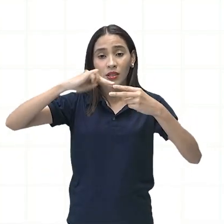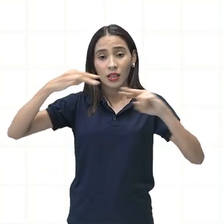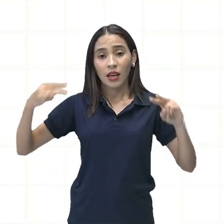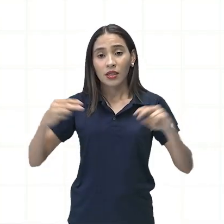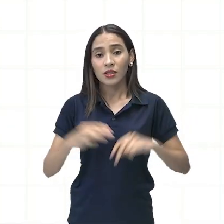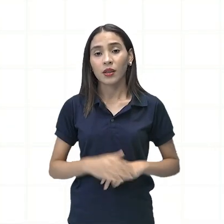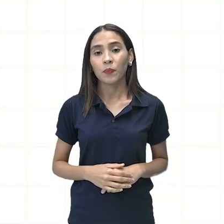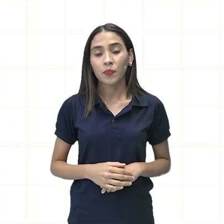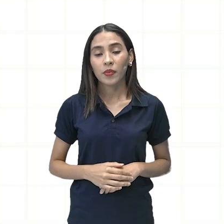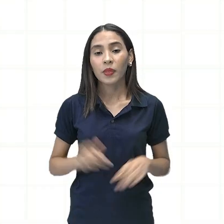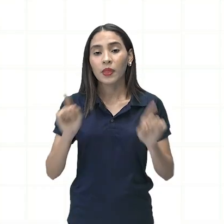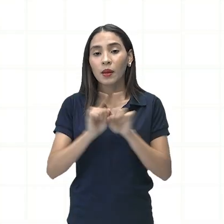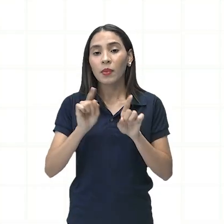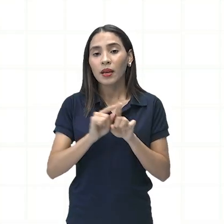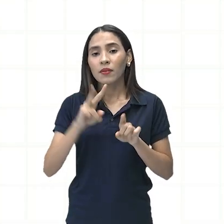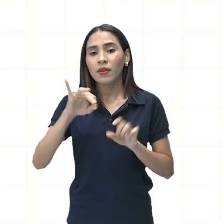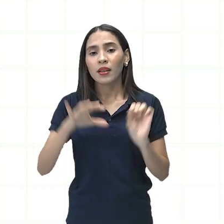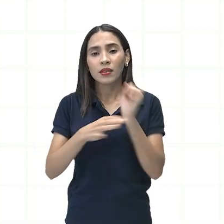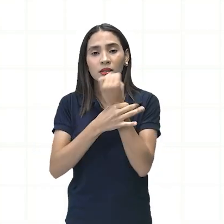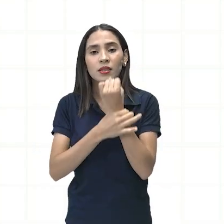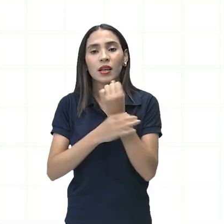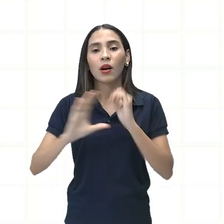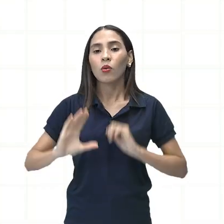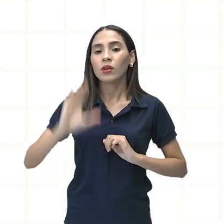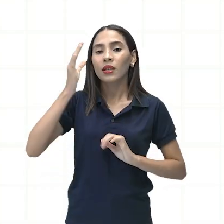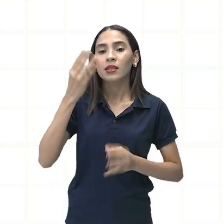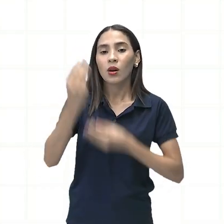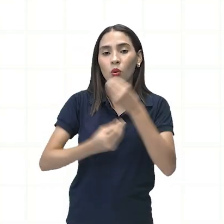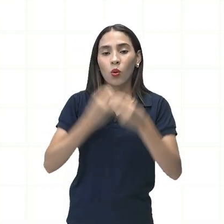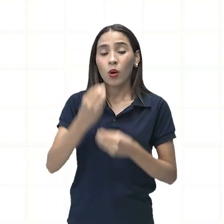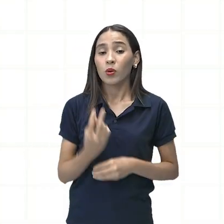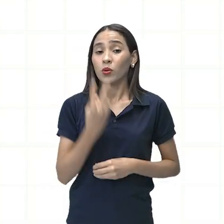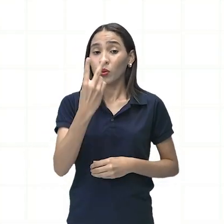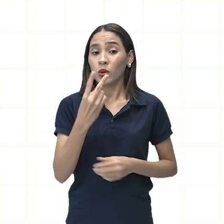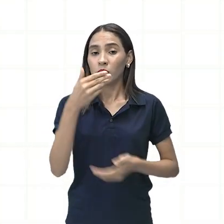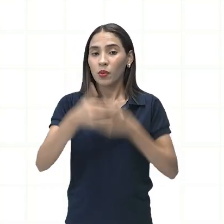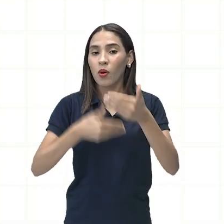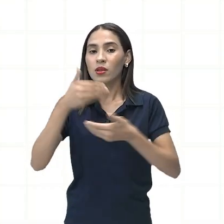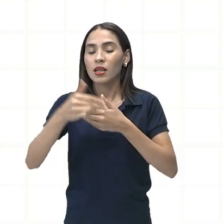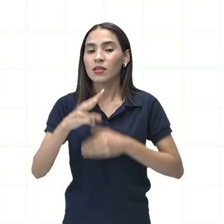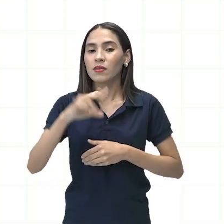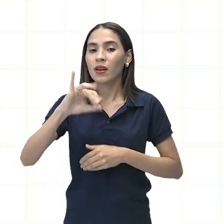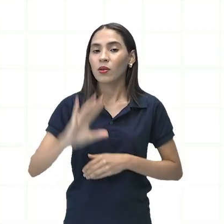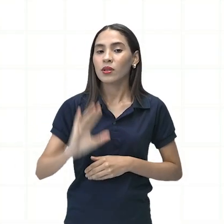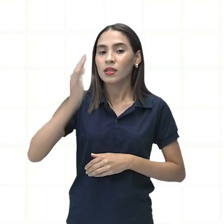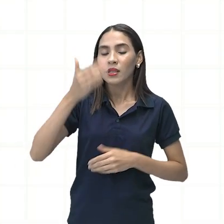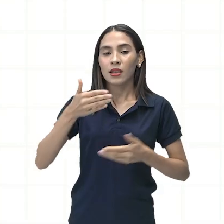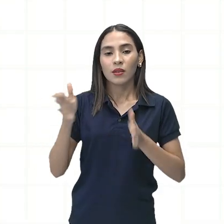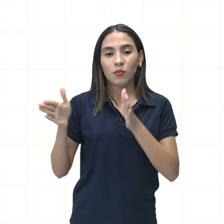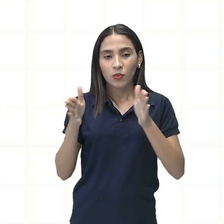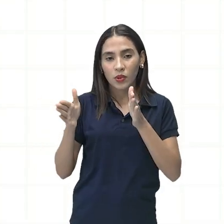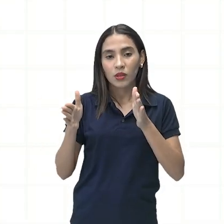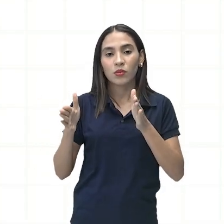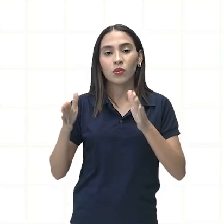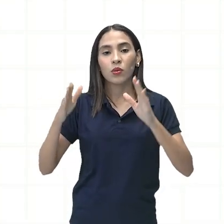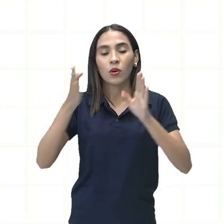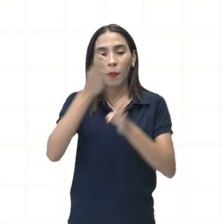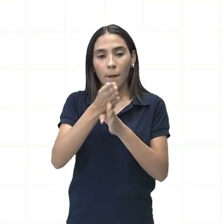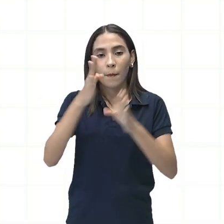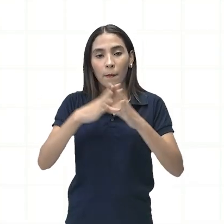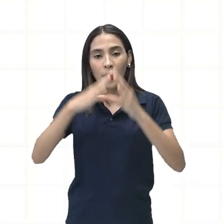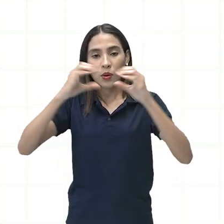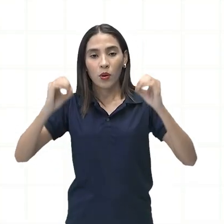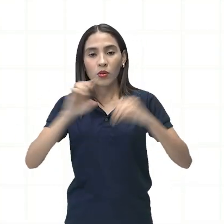genética. E ela vai garantir que isso ocorra a partir de 2 processos que vão acontecer durante a meiose, que é o